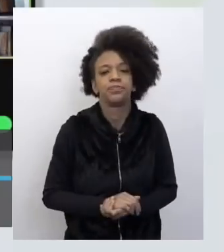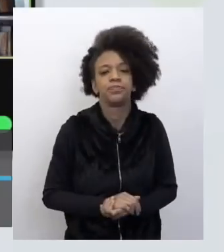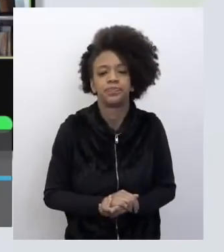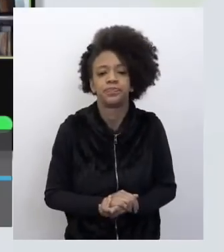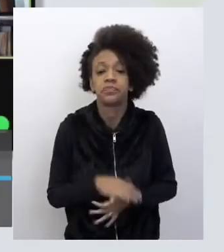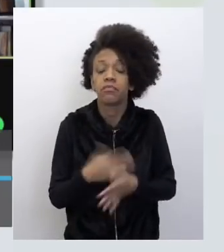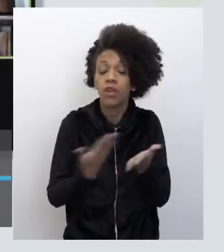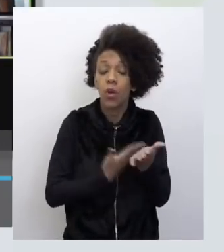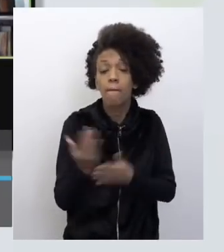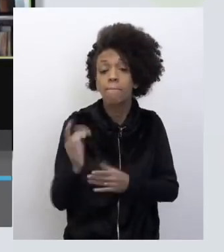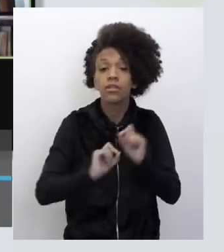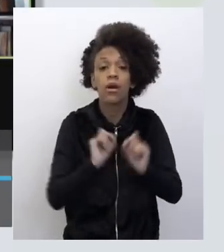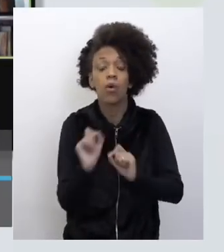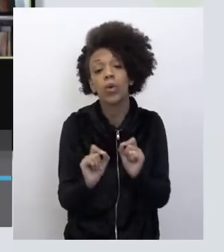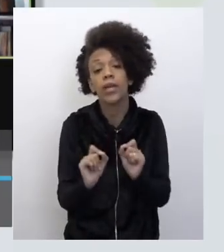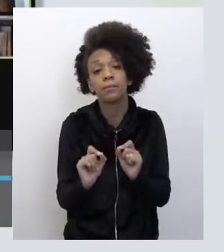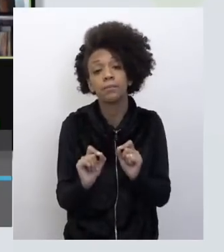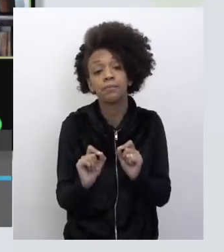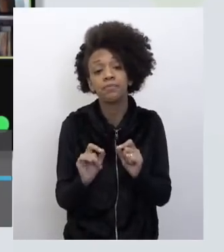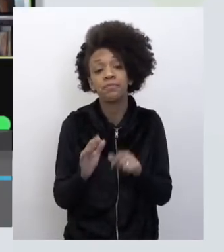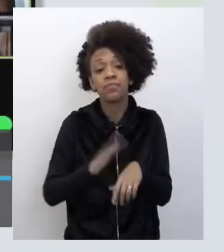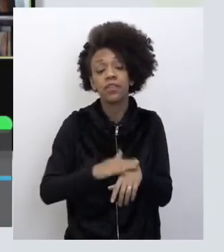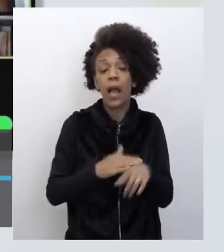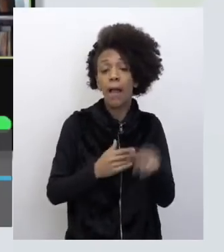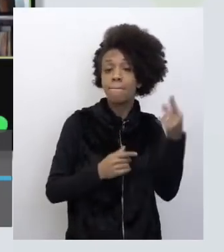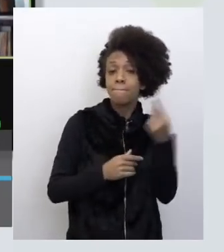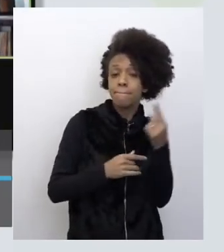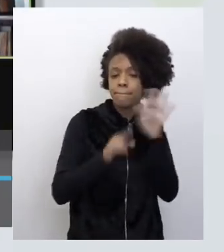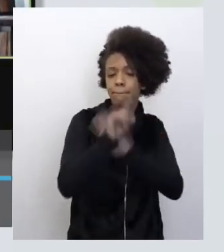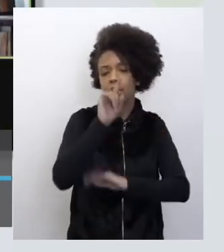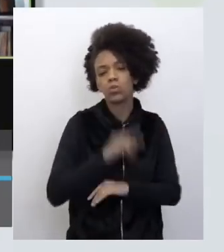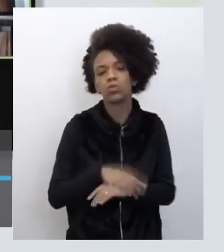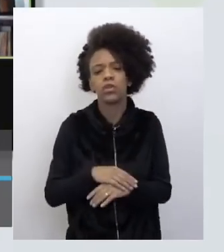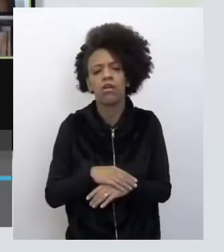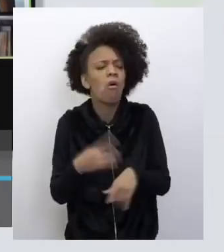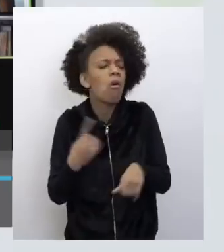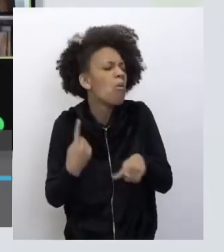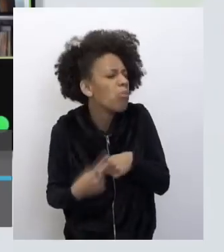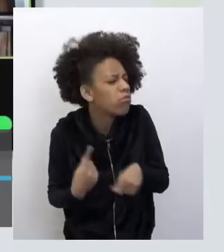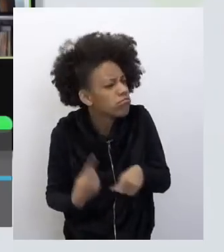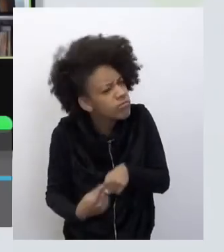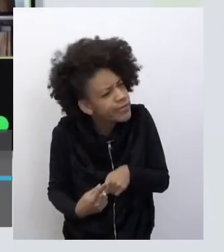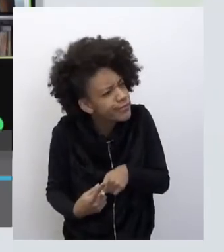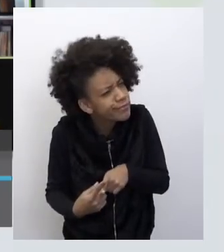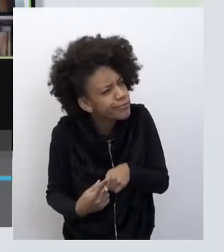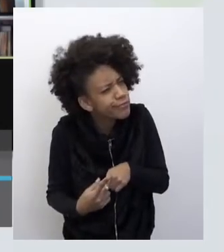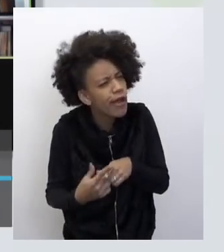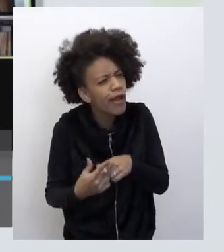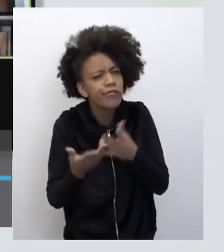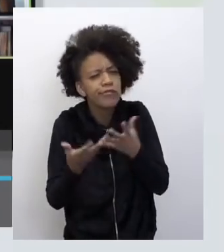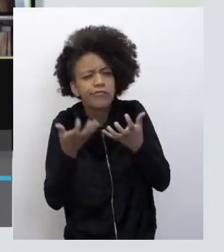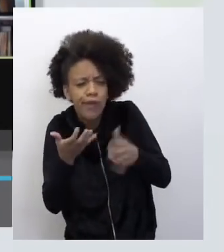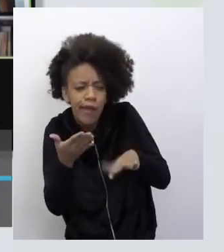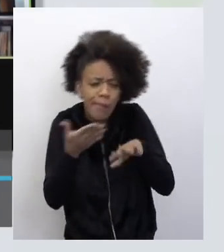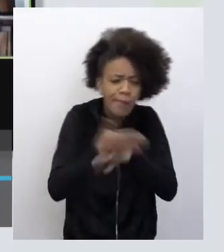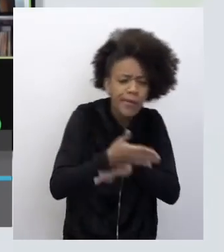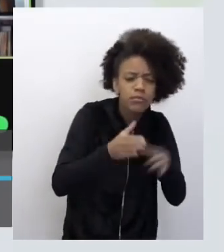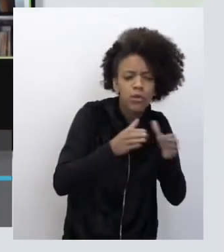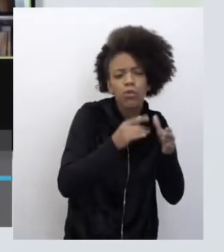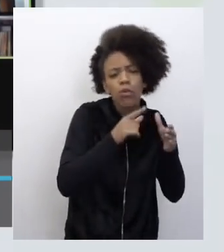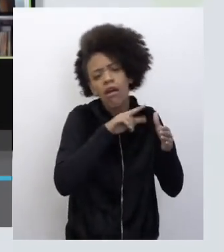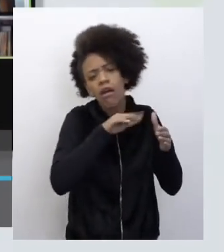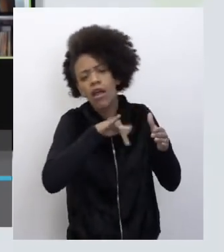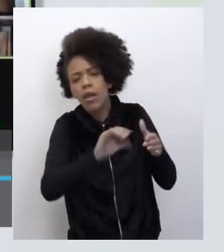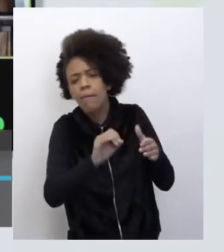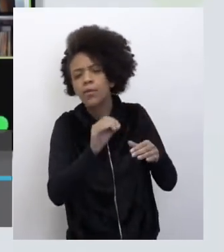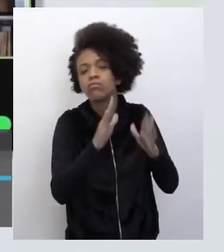vou começar fazendo a primeira pergunta, que é: por que você quis participar do grêmio estudantil do seu